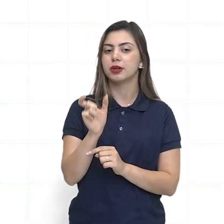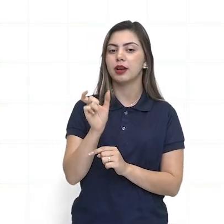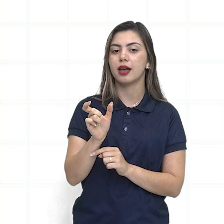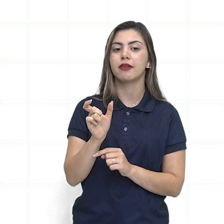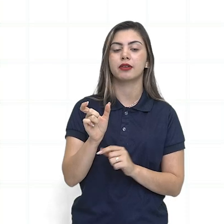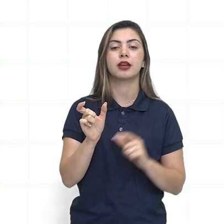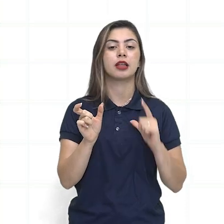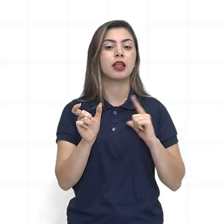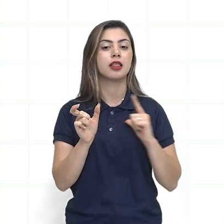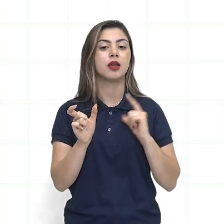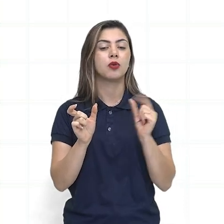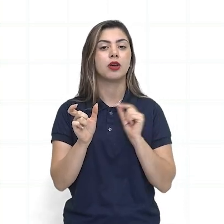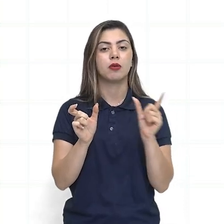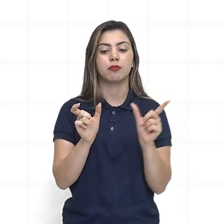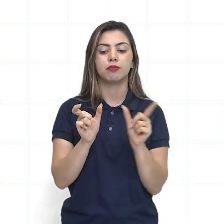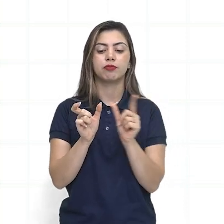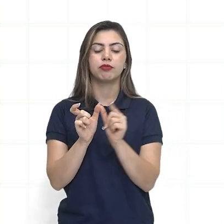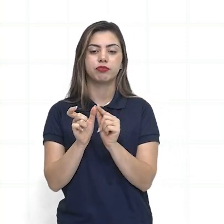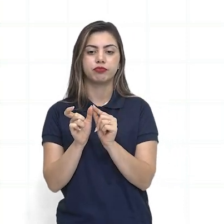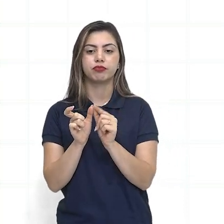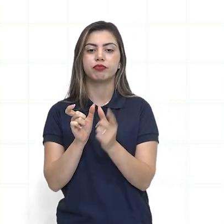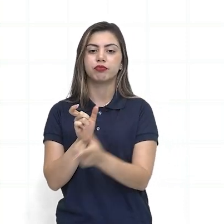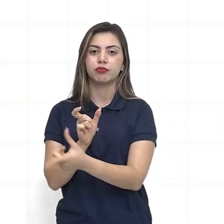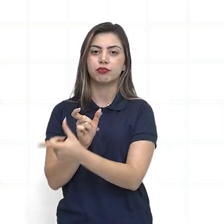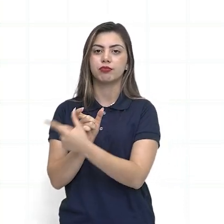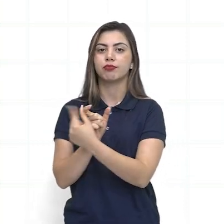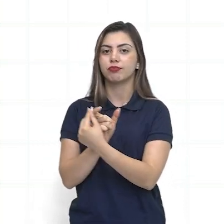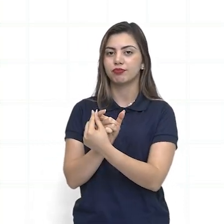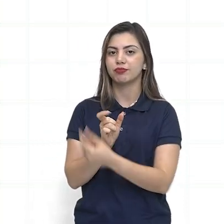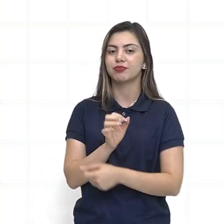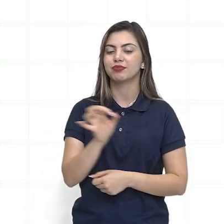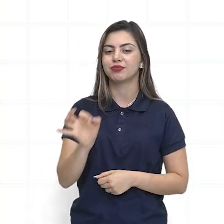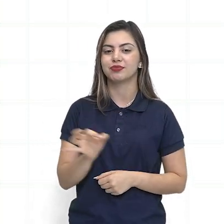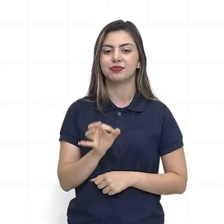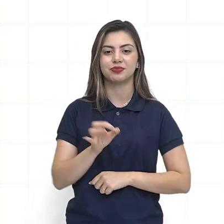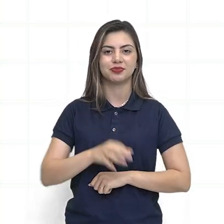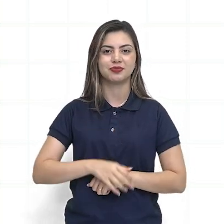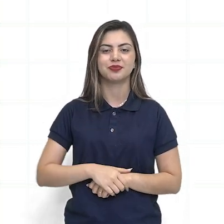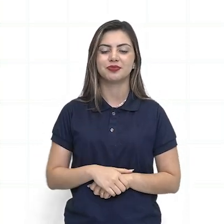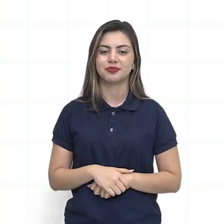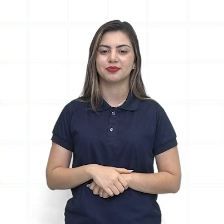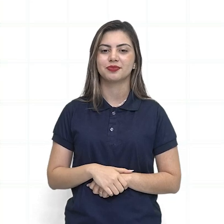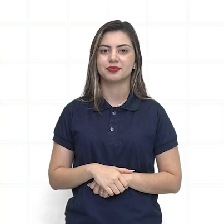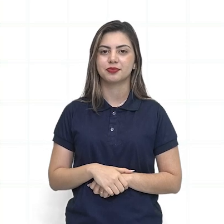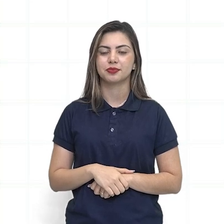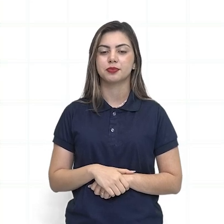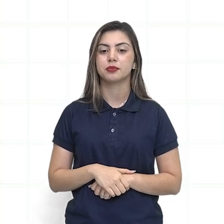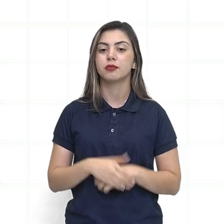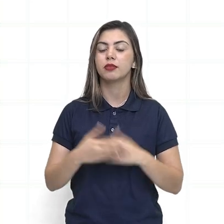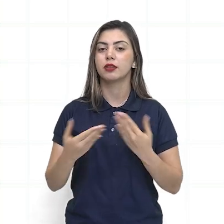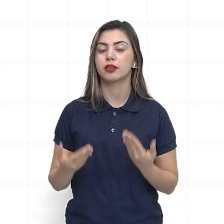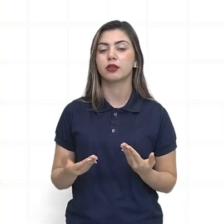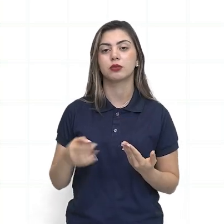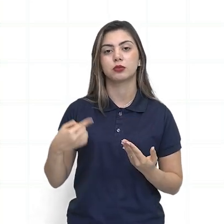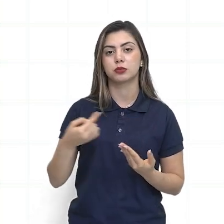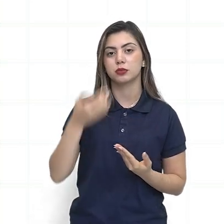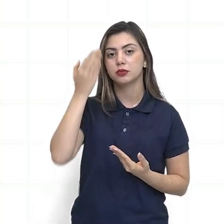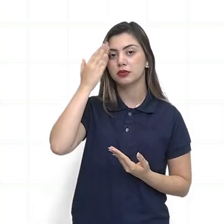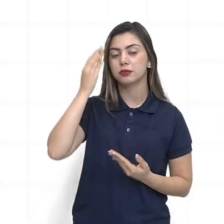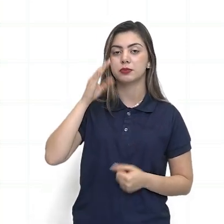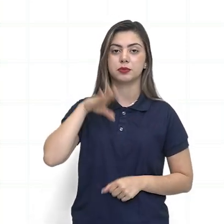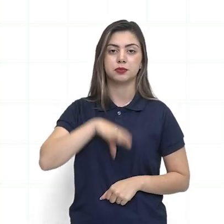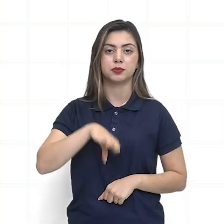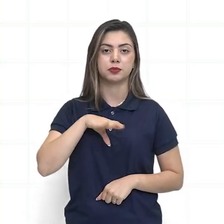Palavras derivadas por afixos, prefixos e sufixos. Então, na língua